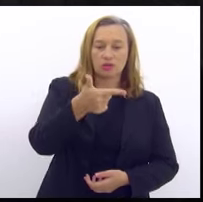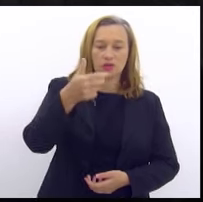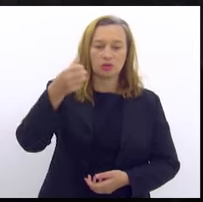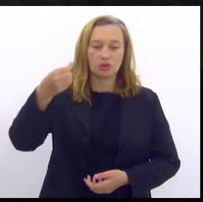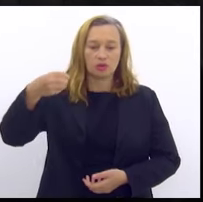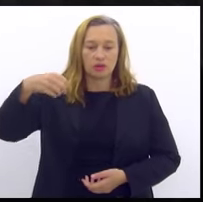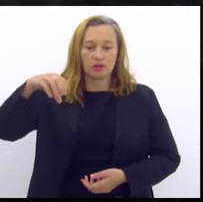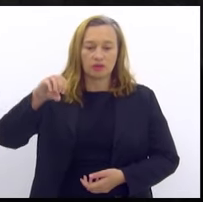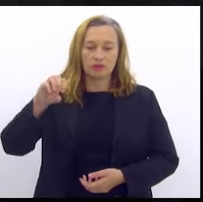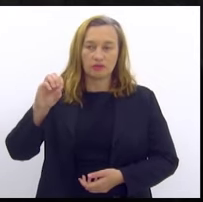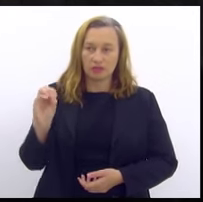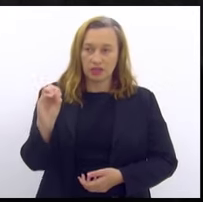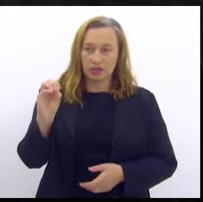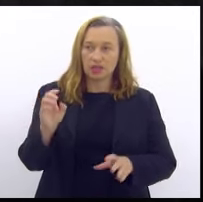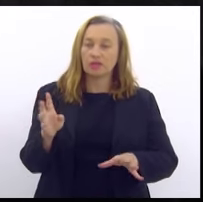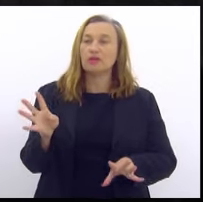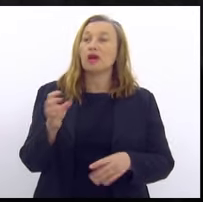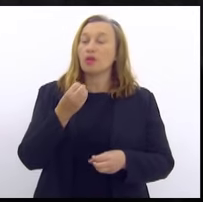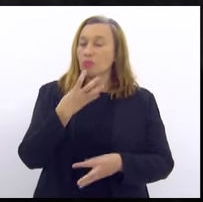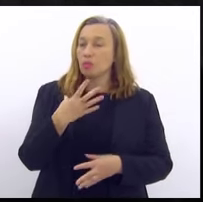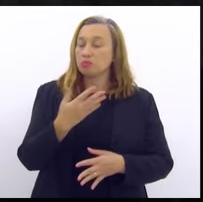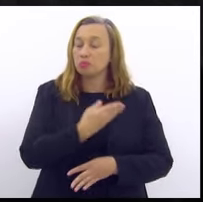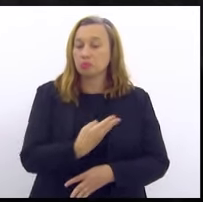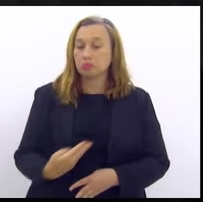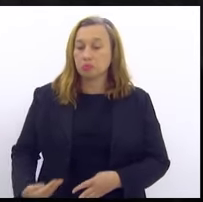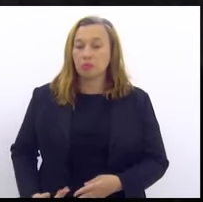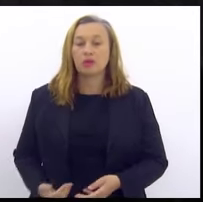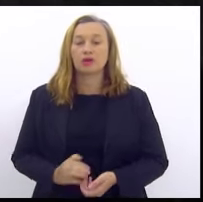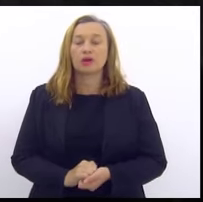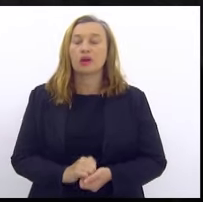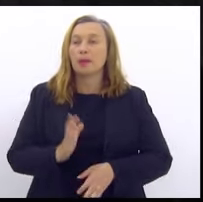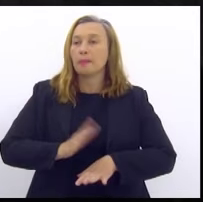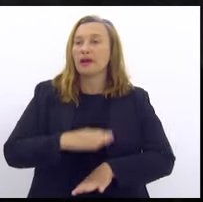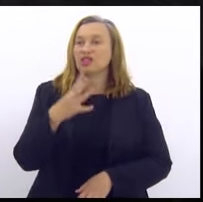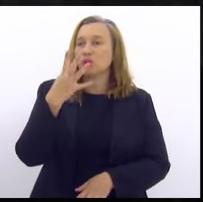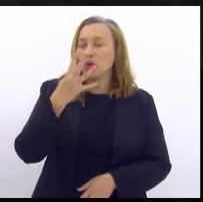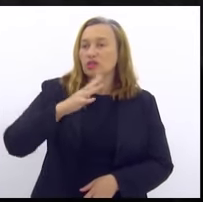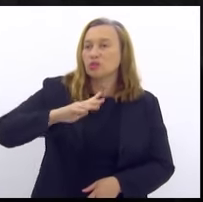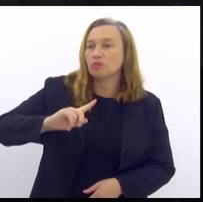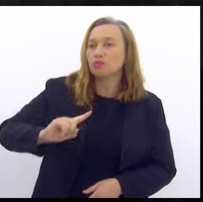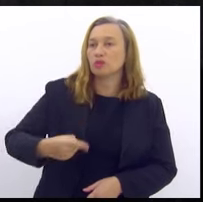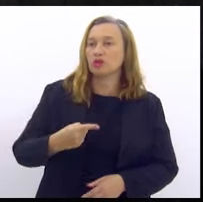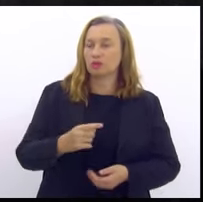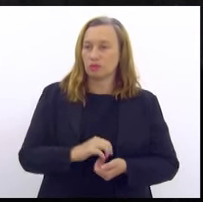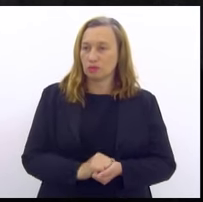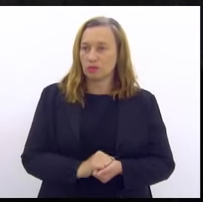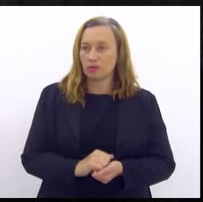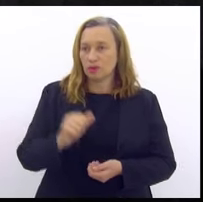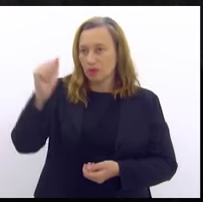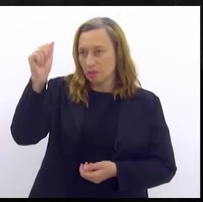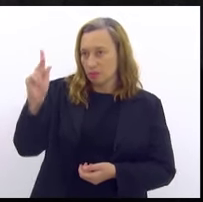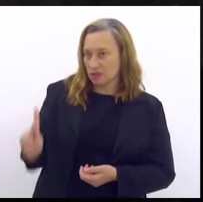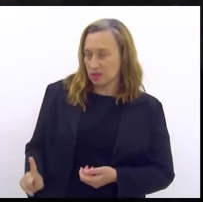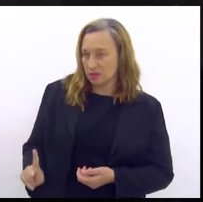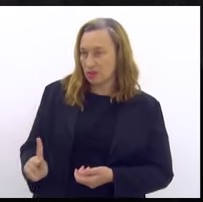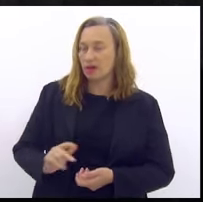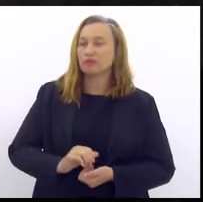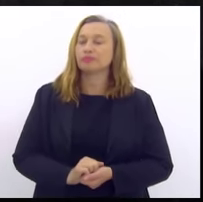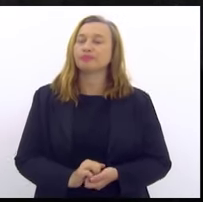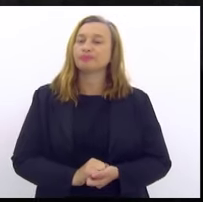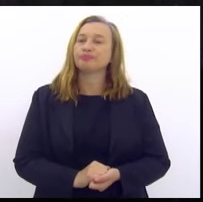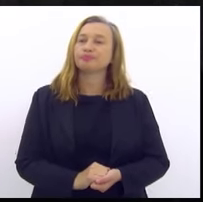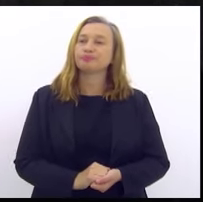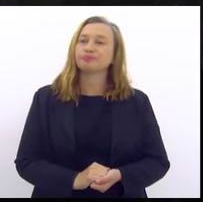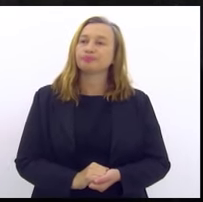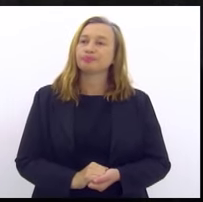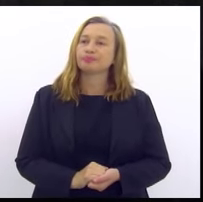E alegava o governo que eram mais de 4 mil aposentados do Previ Banerje